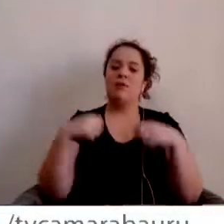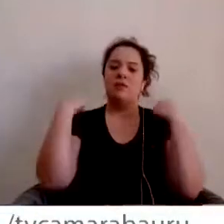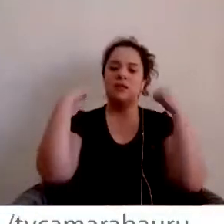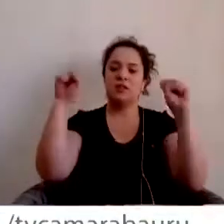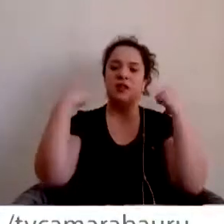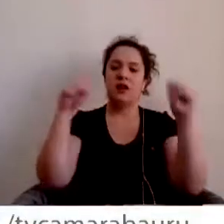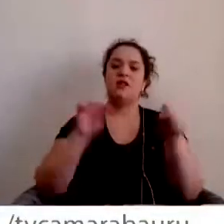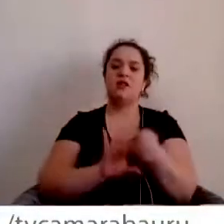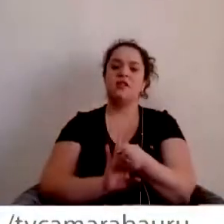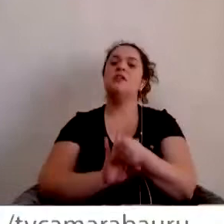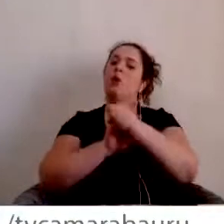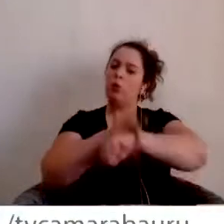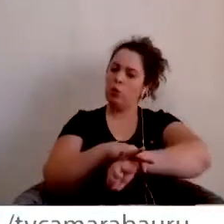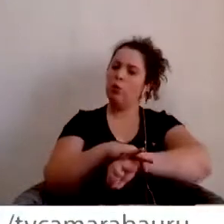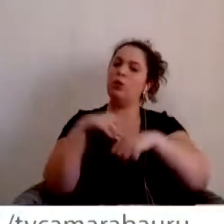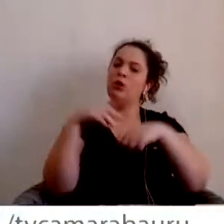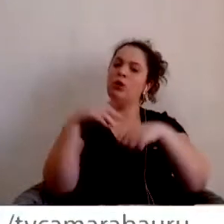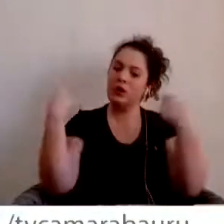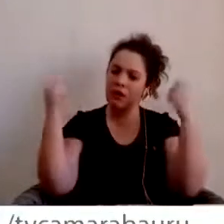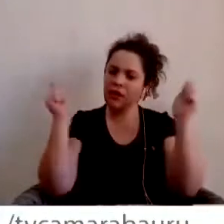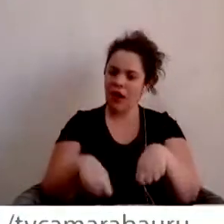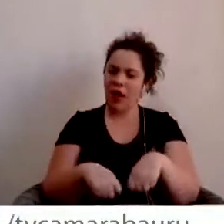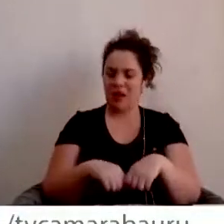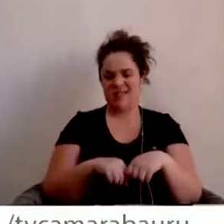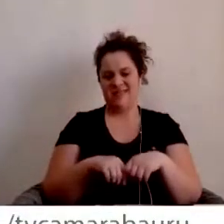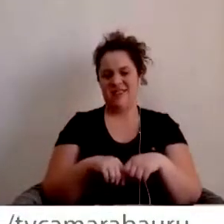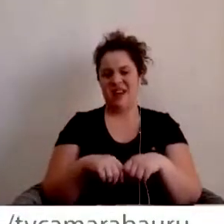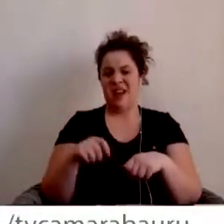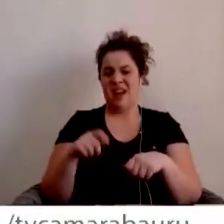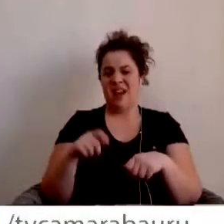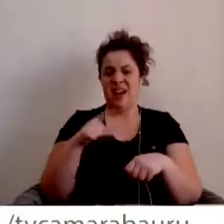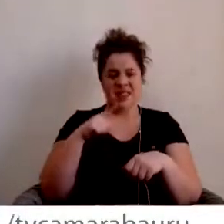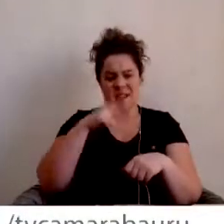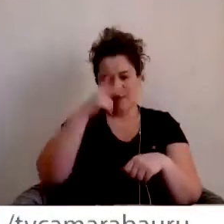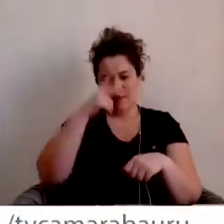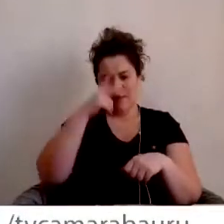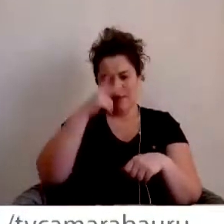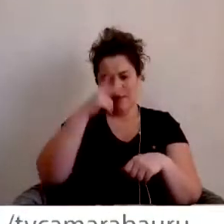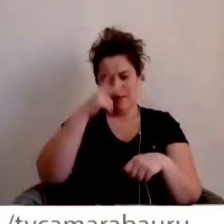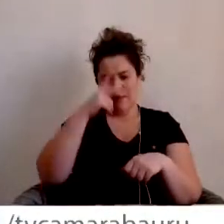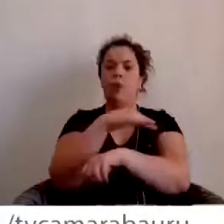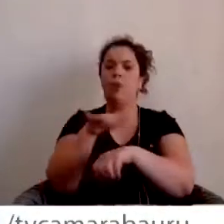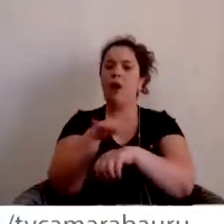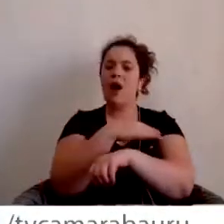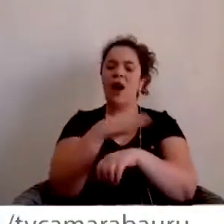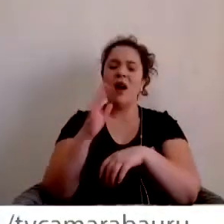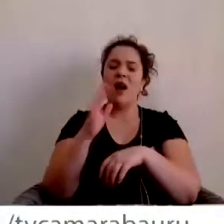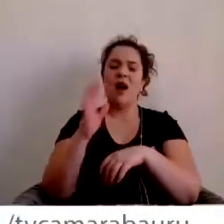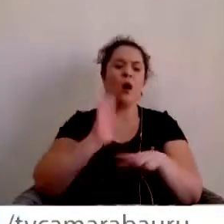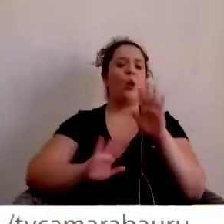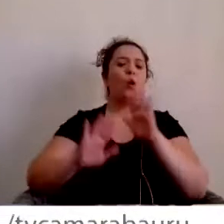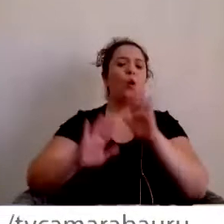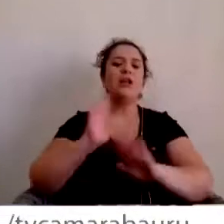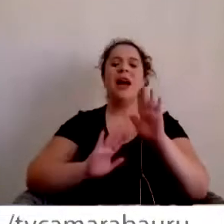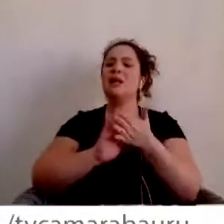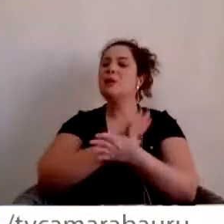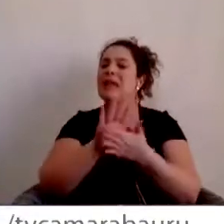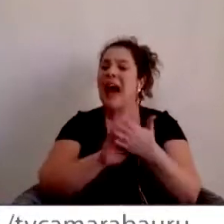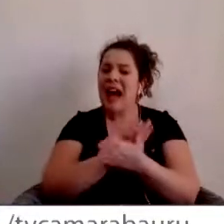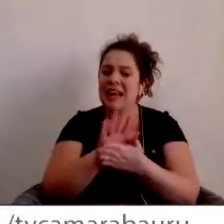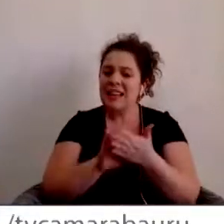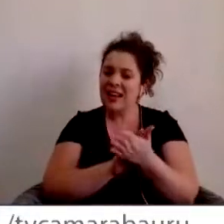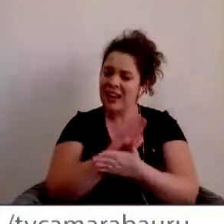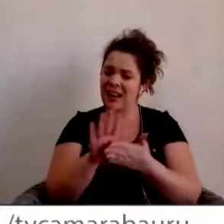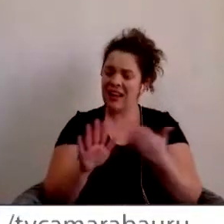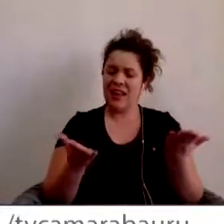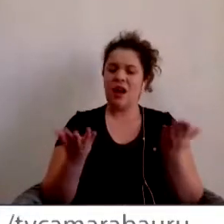se aglomerando sem cuidar, sem toda a precaução que nós tomamos aqui dentro e sem a orientação dos profissionais também. Então,